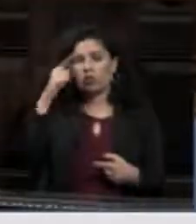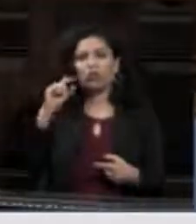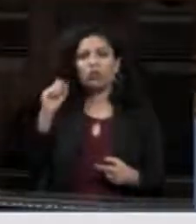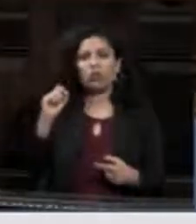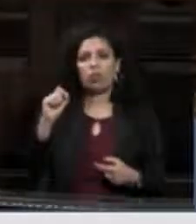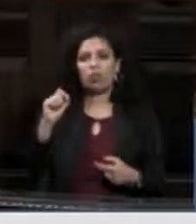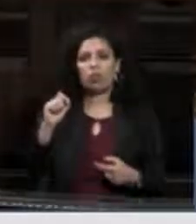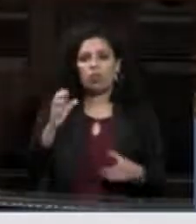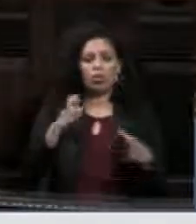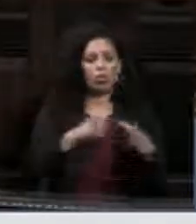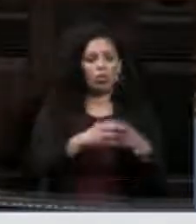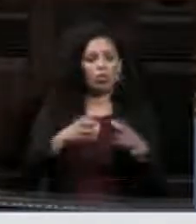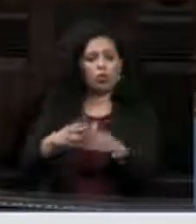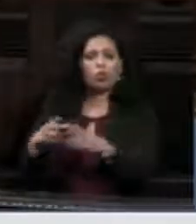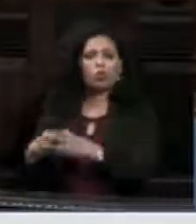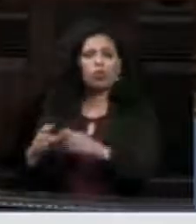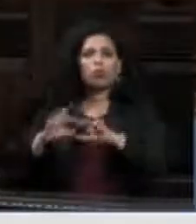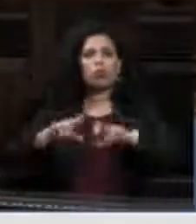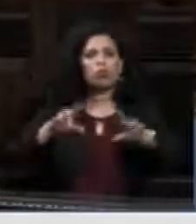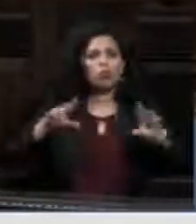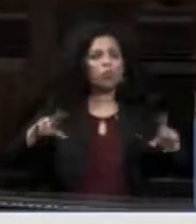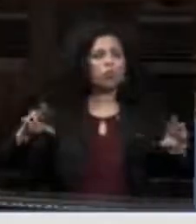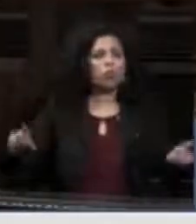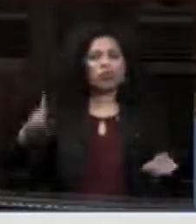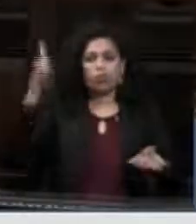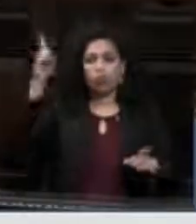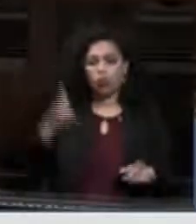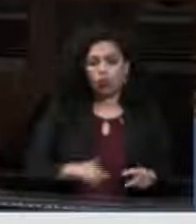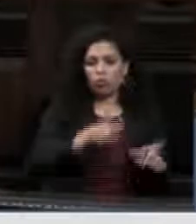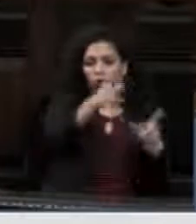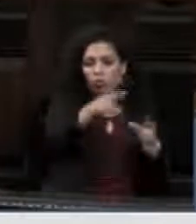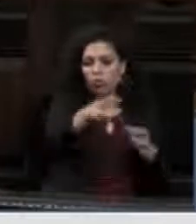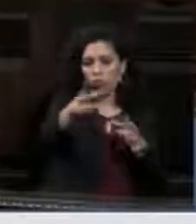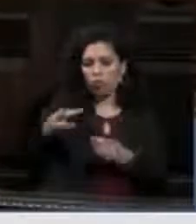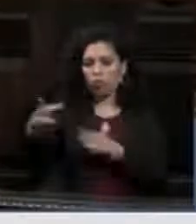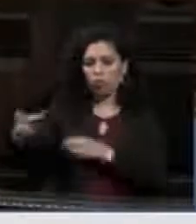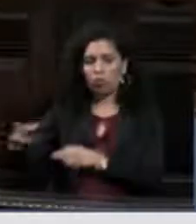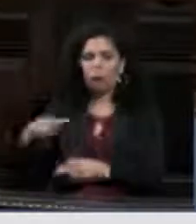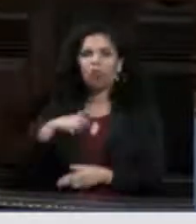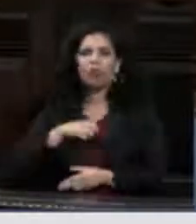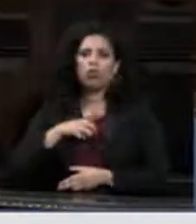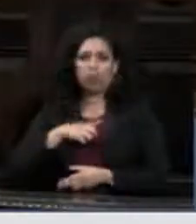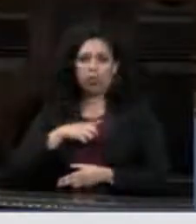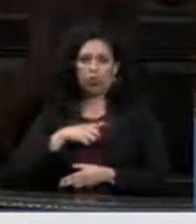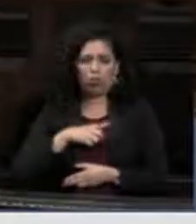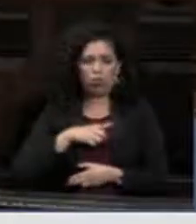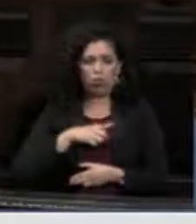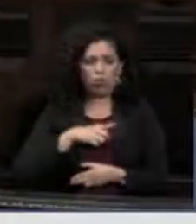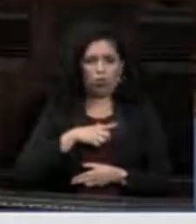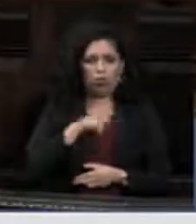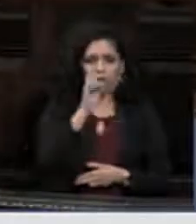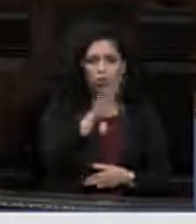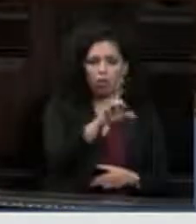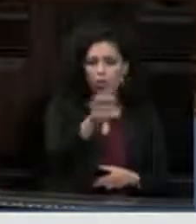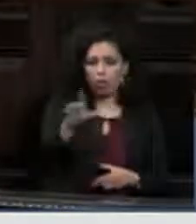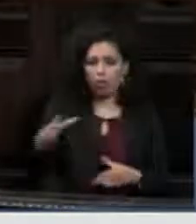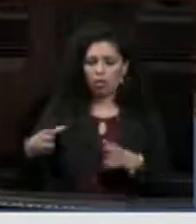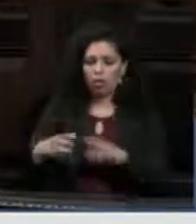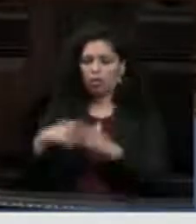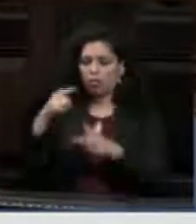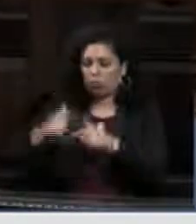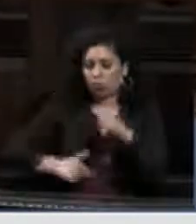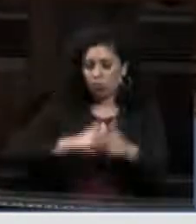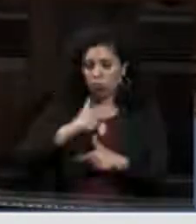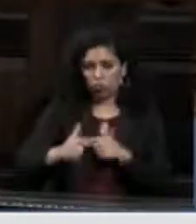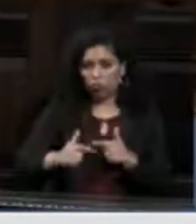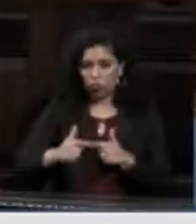diferentes categorias tenham direito à recomposição das suas perdas salariais e tenham direito a carreiras